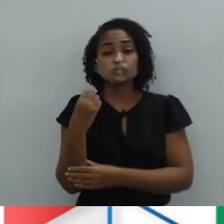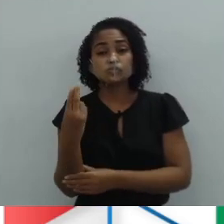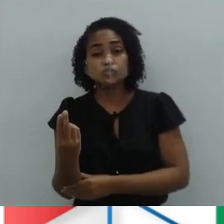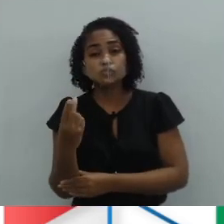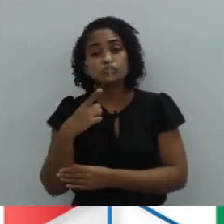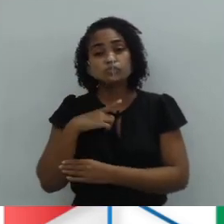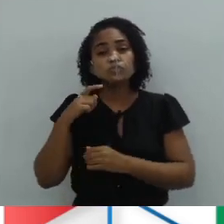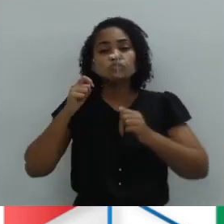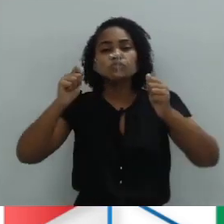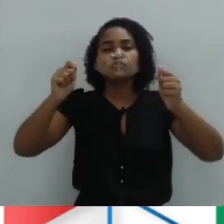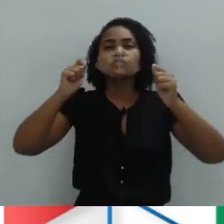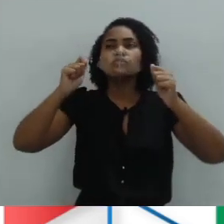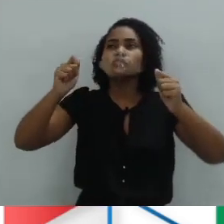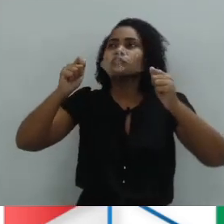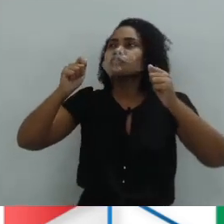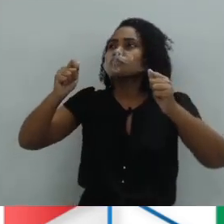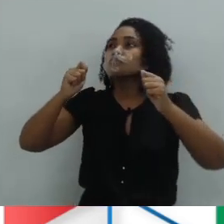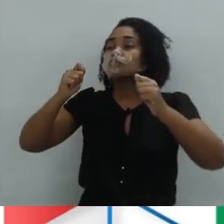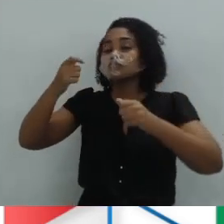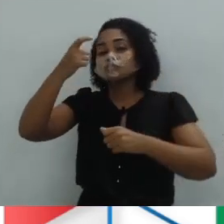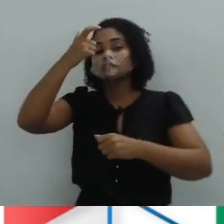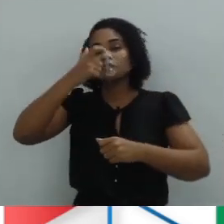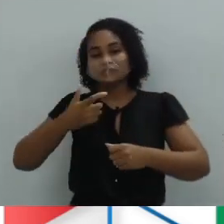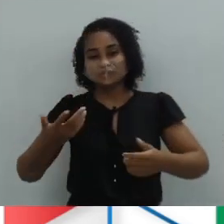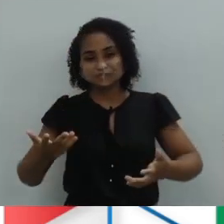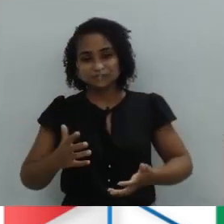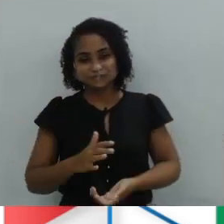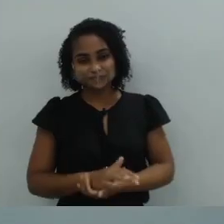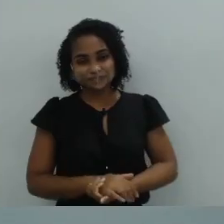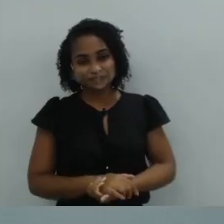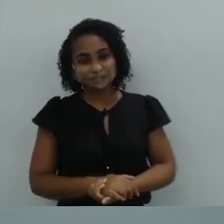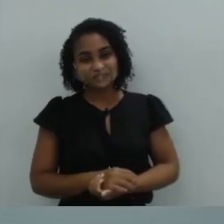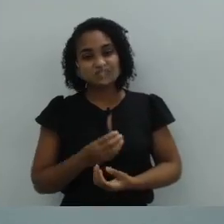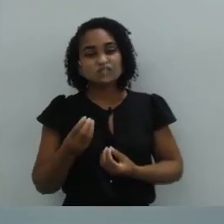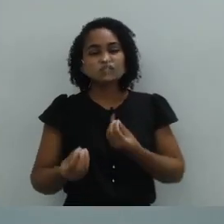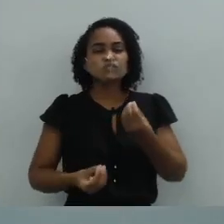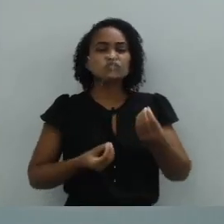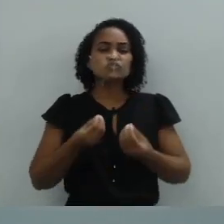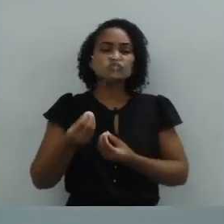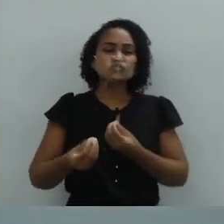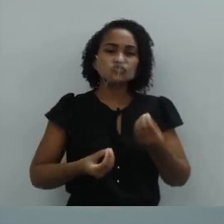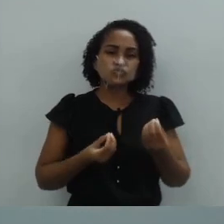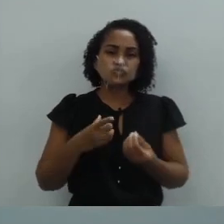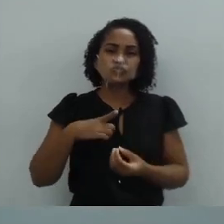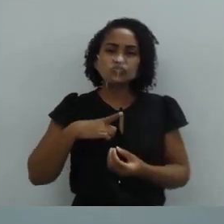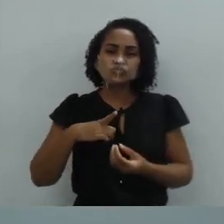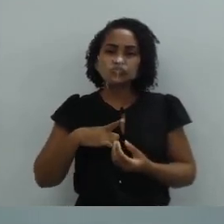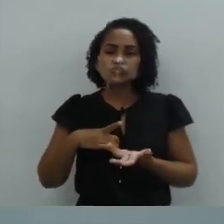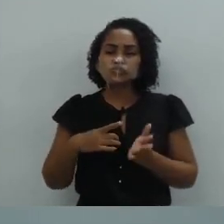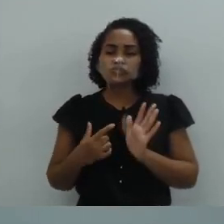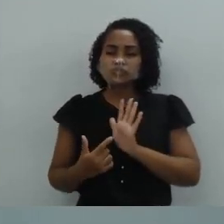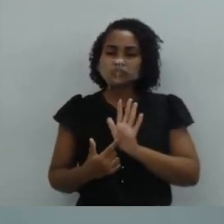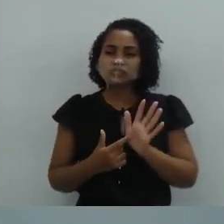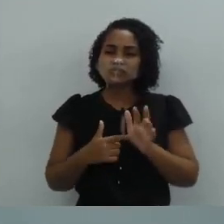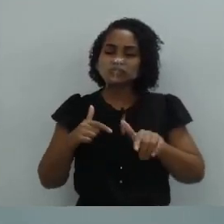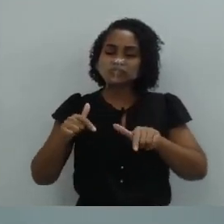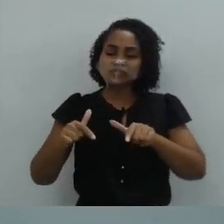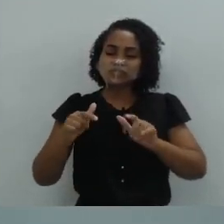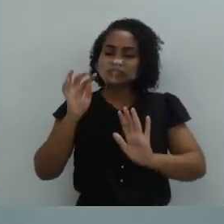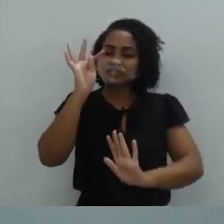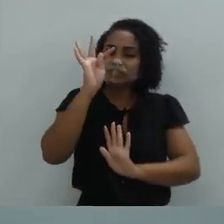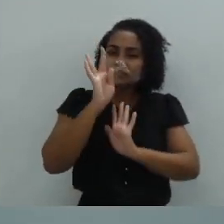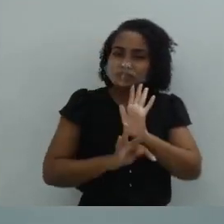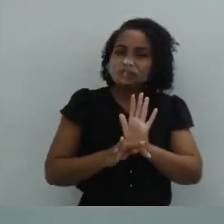seja ele reivindicações pessoais. Como eu estava falando para vocês, a gente vai trabalhar com textos